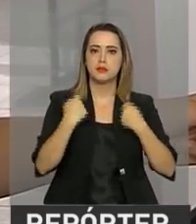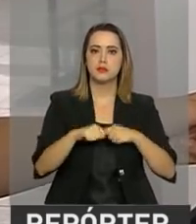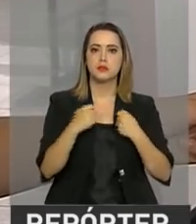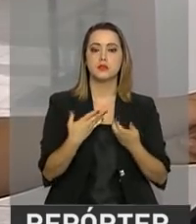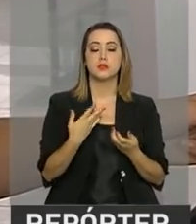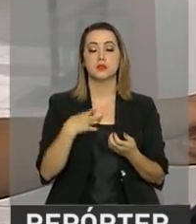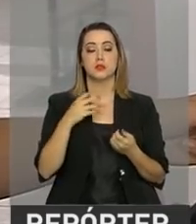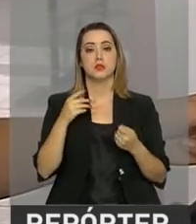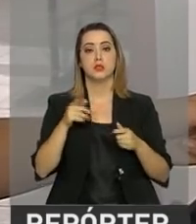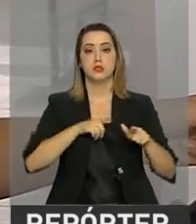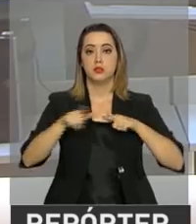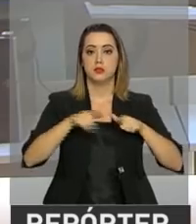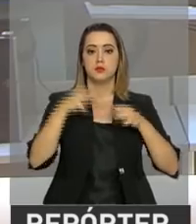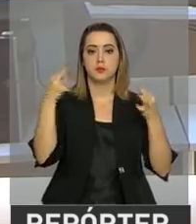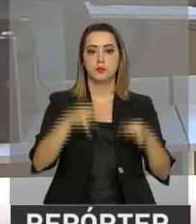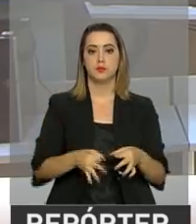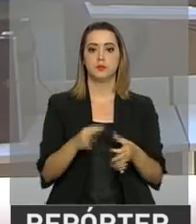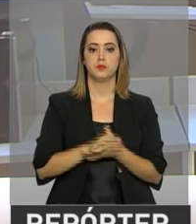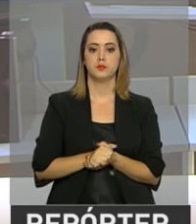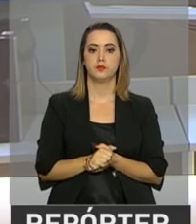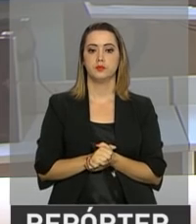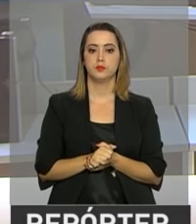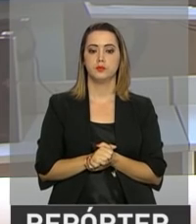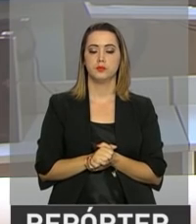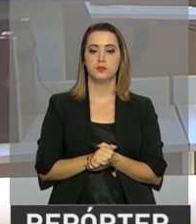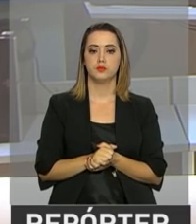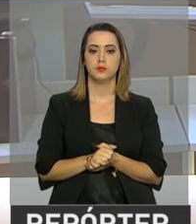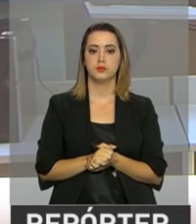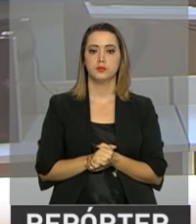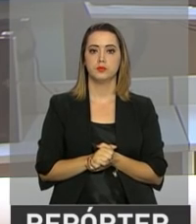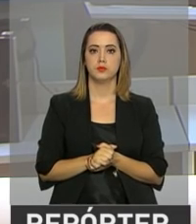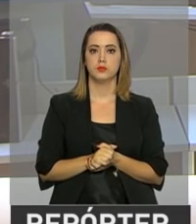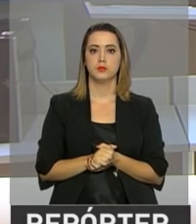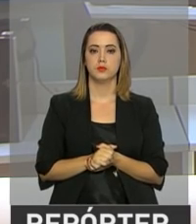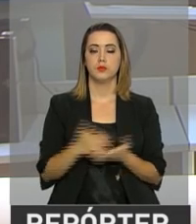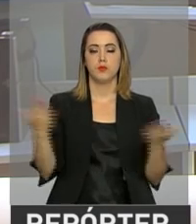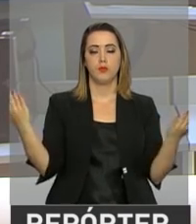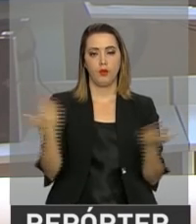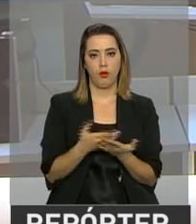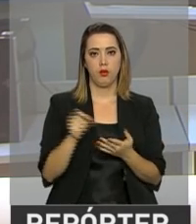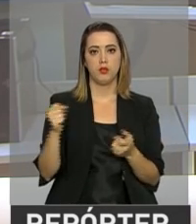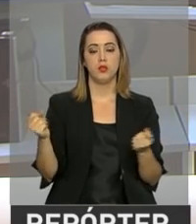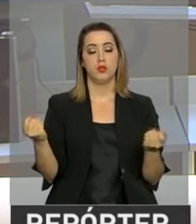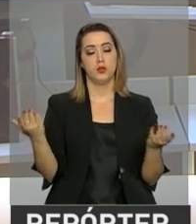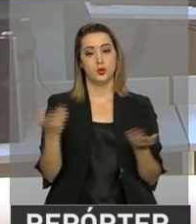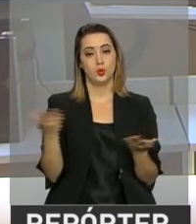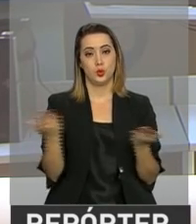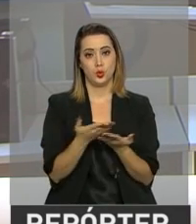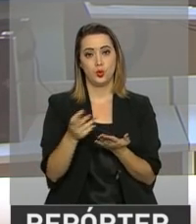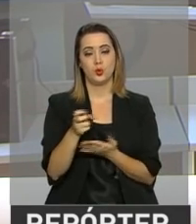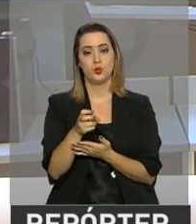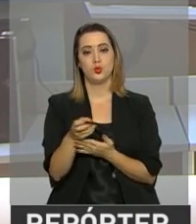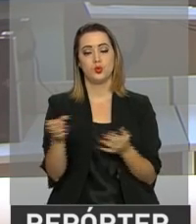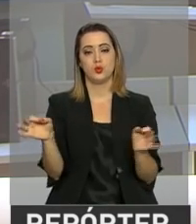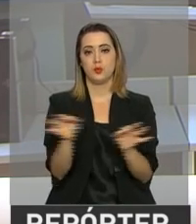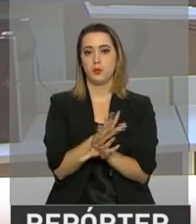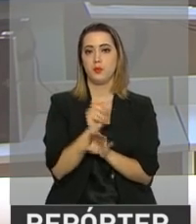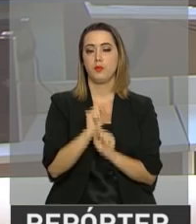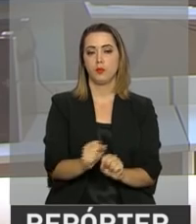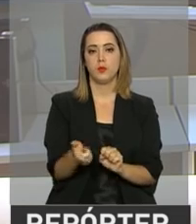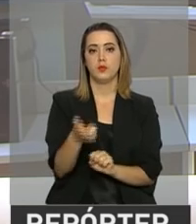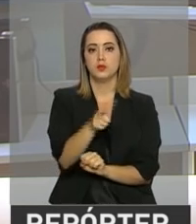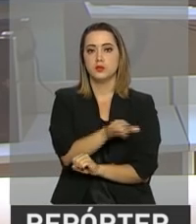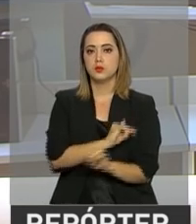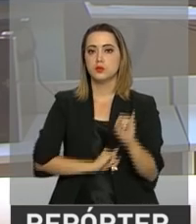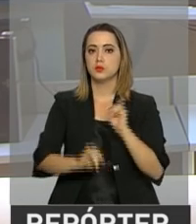secundária terciária com essa reportagem o repórter NBR desta quinta-feira termina podemos voltar a